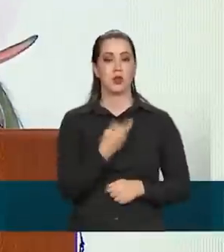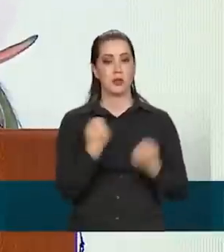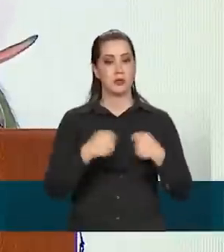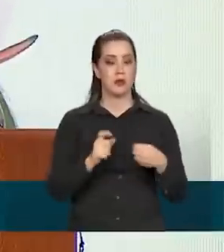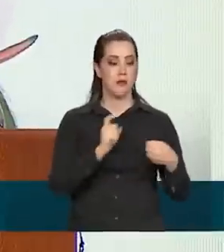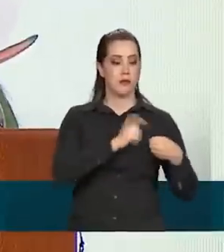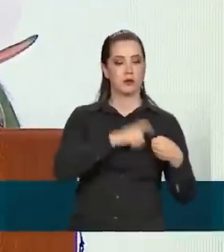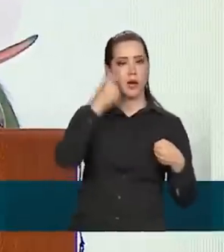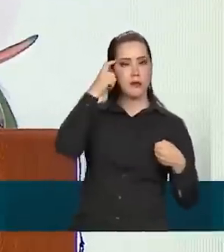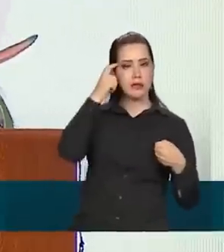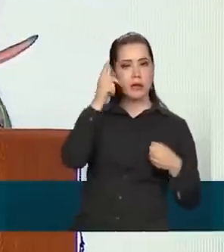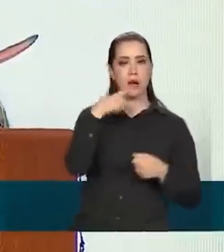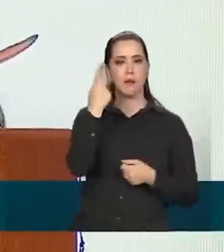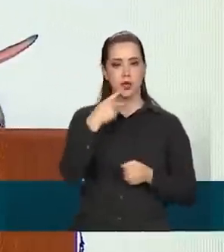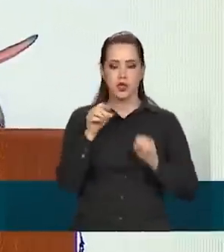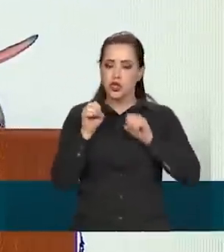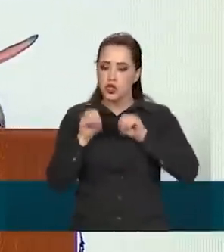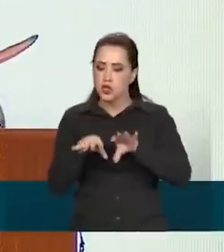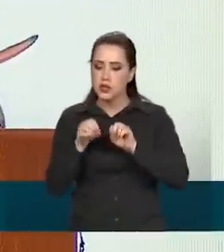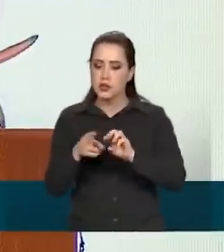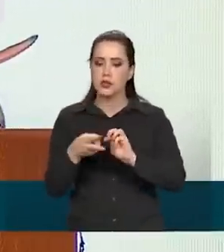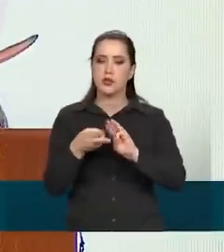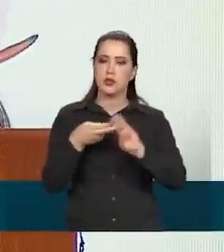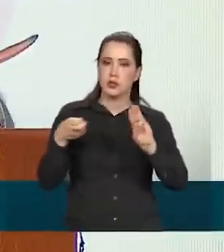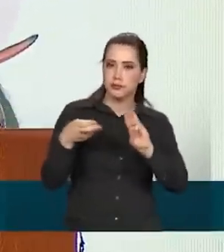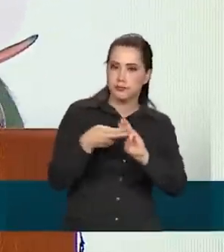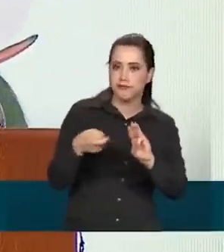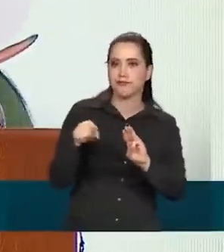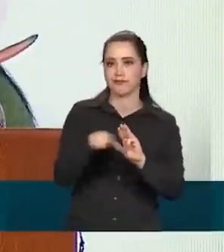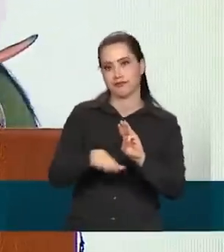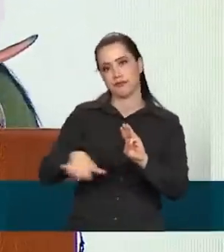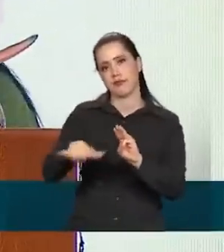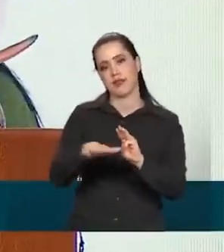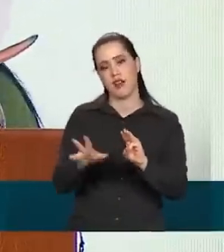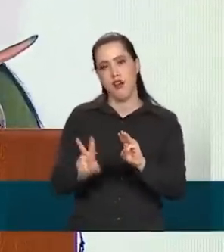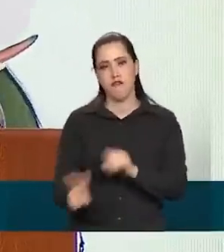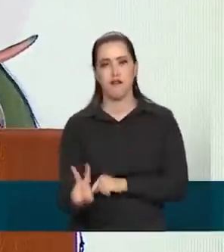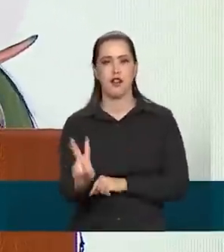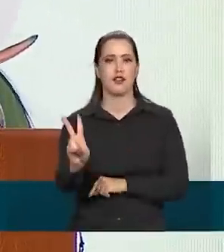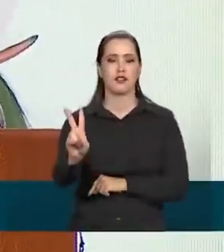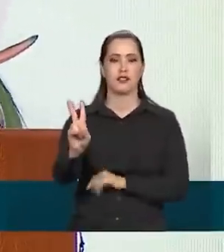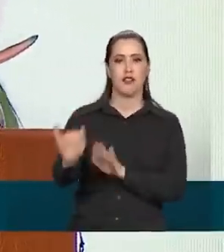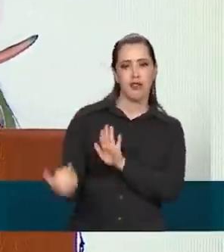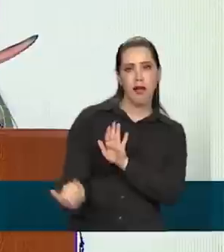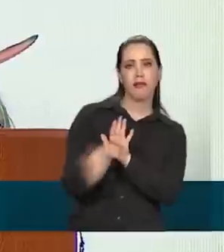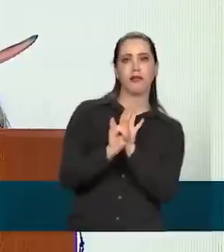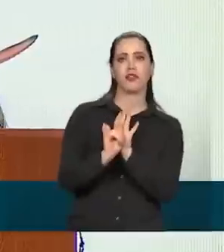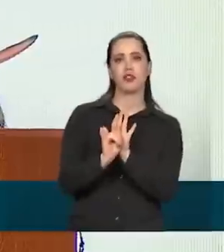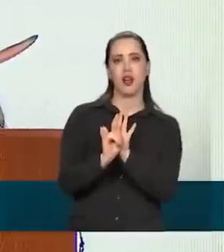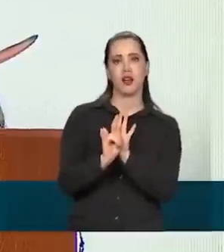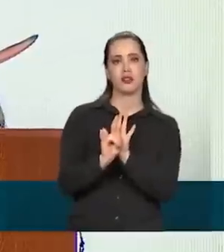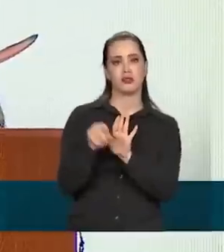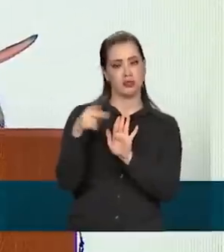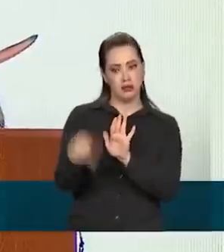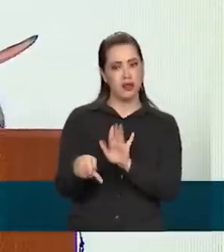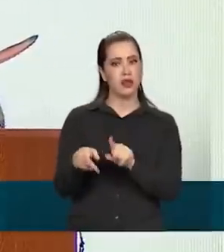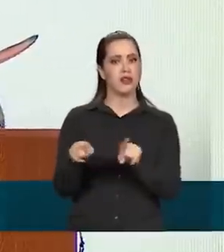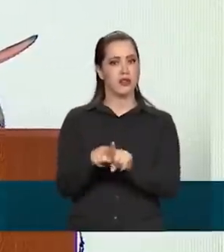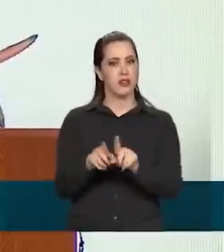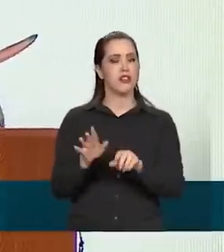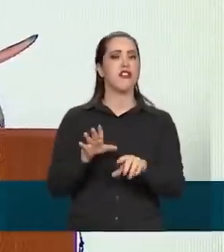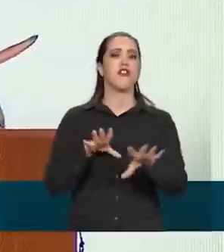voltar a pensar as políticas de educação para os indígenas, valorizando as identidades plurais,